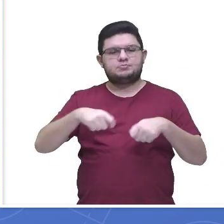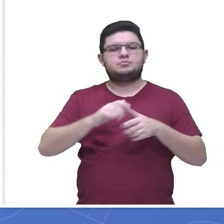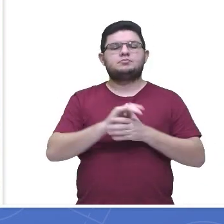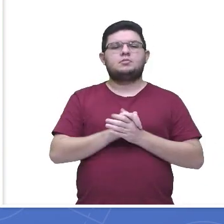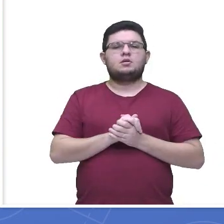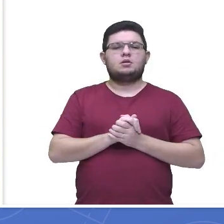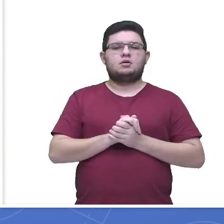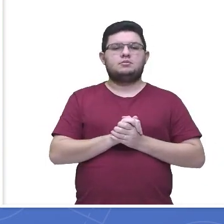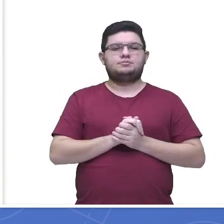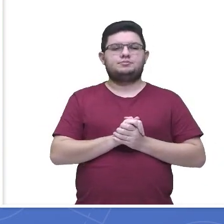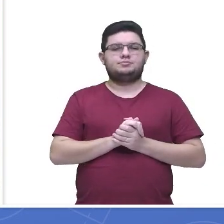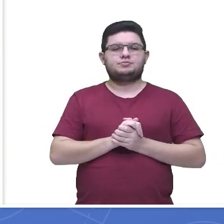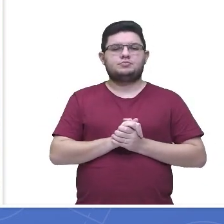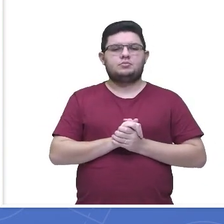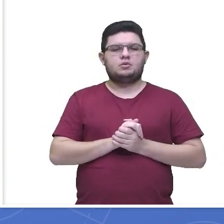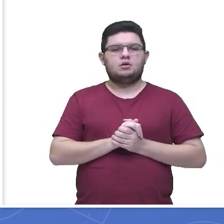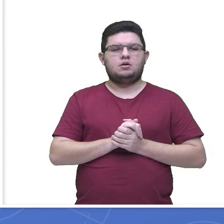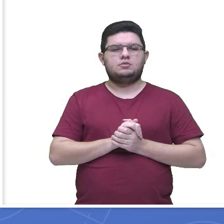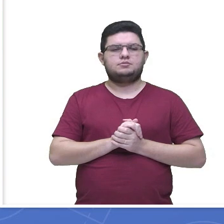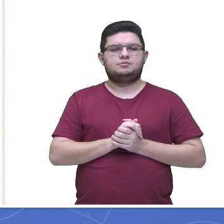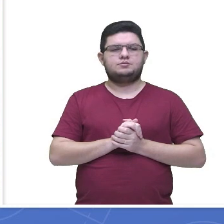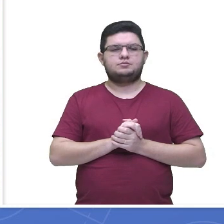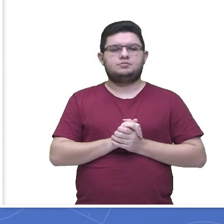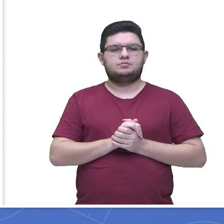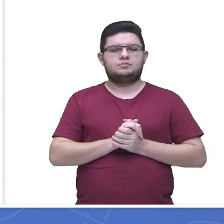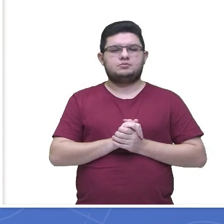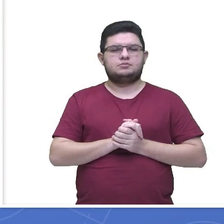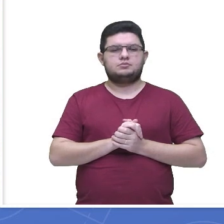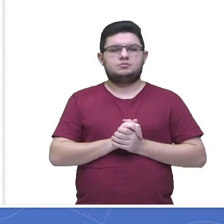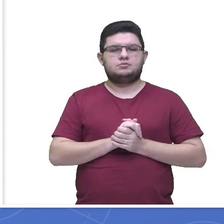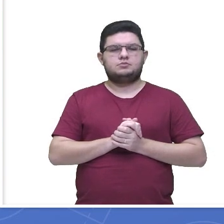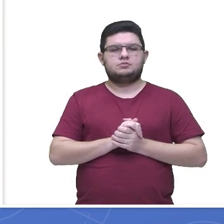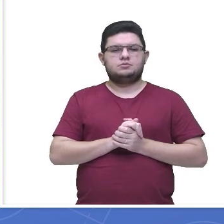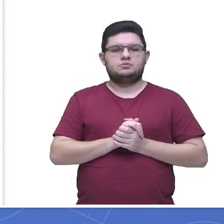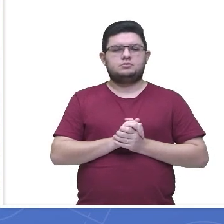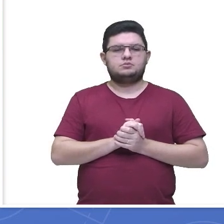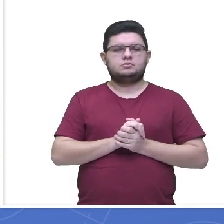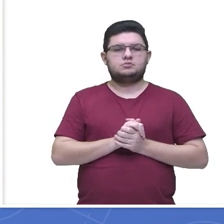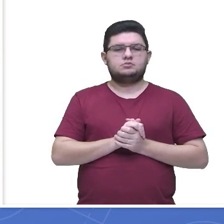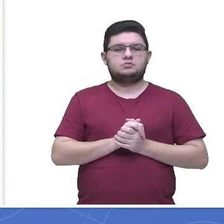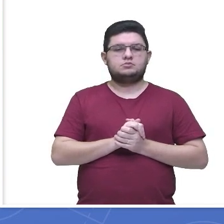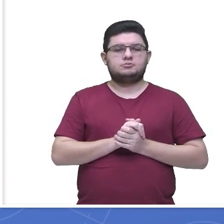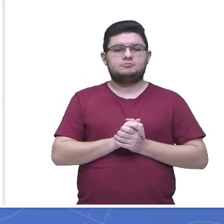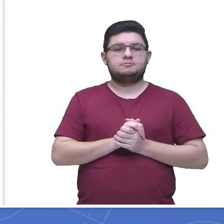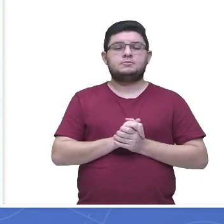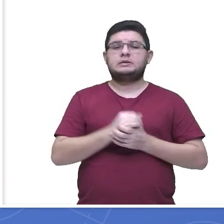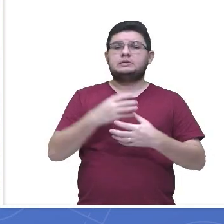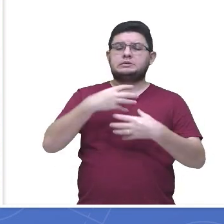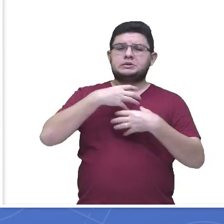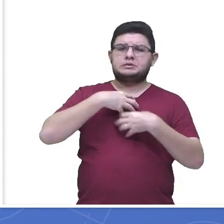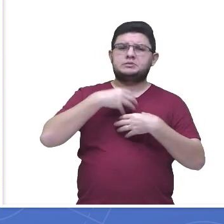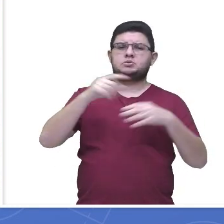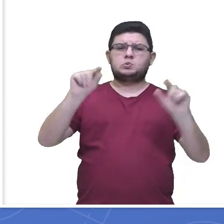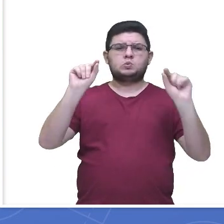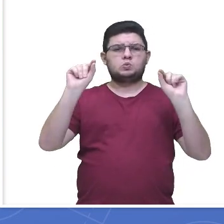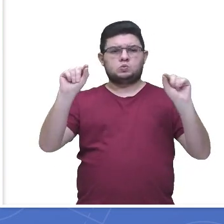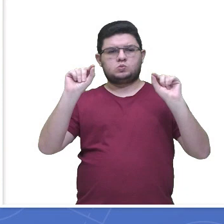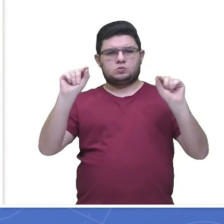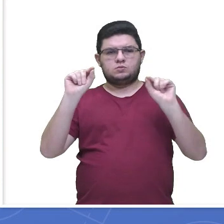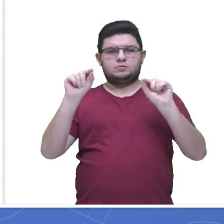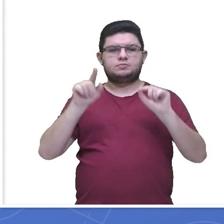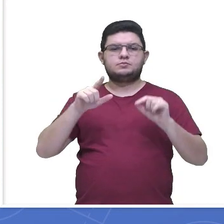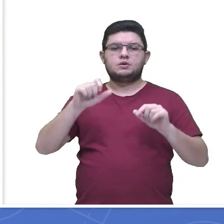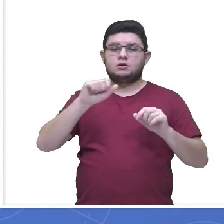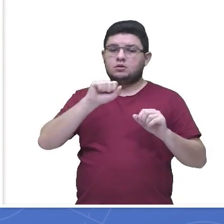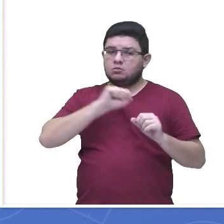E essa gotícula, se entrar em contato ali com uma outra pessoa, essa pessoa acaba se contaminando também. Quais são os sintomas, então, da tuberculose? A gente vai ter aí a